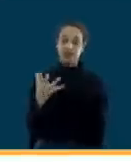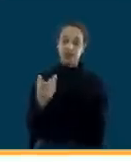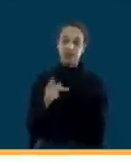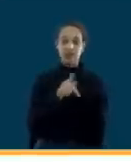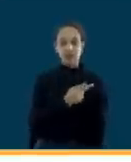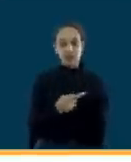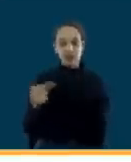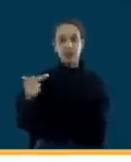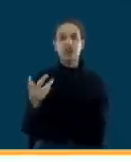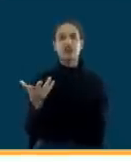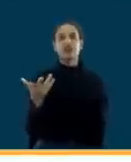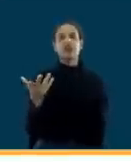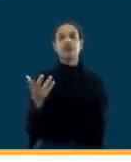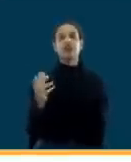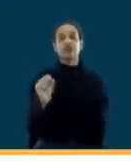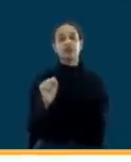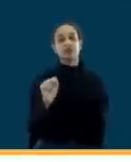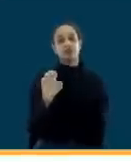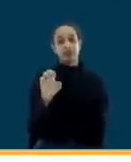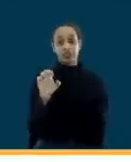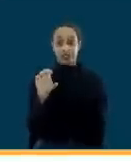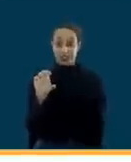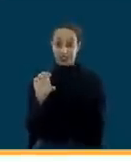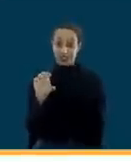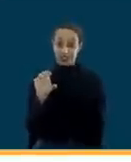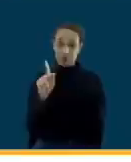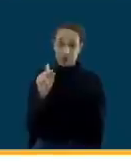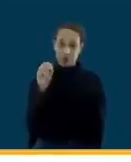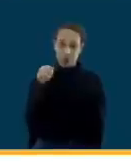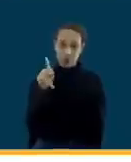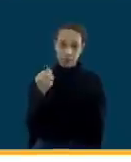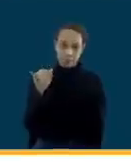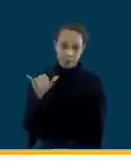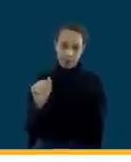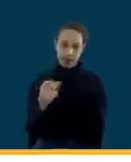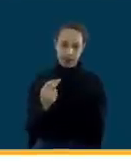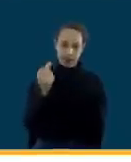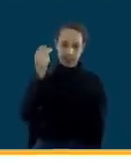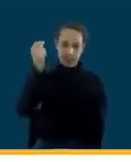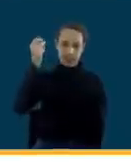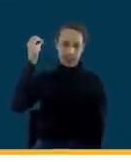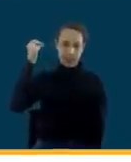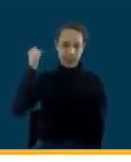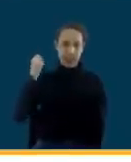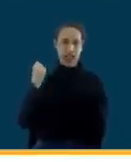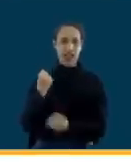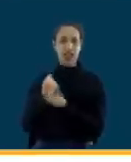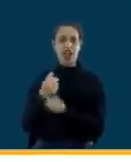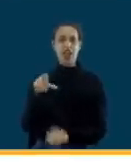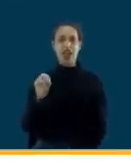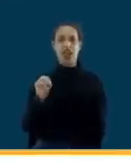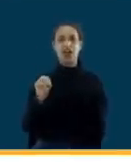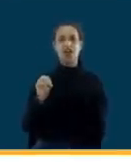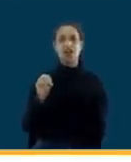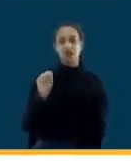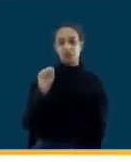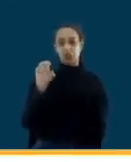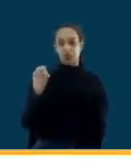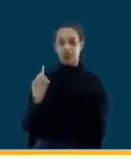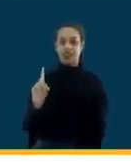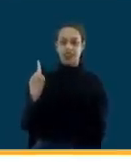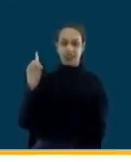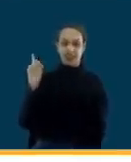Pompeia desde os anos 80 e tantos espaços lá em Campinas. Lembro do